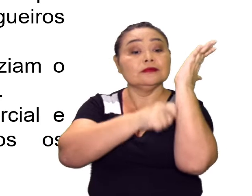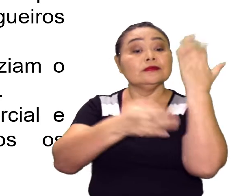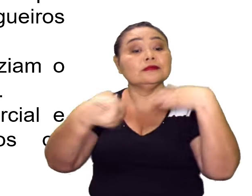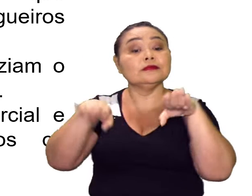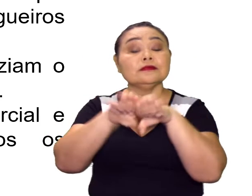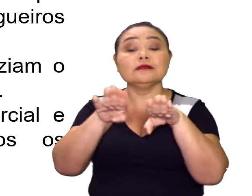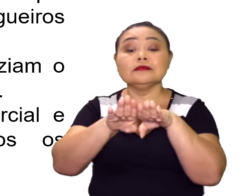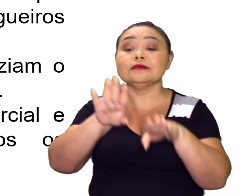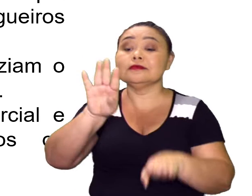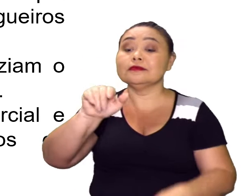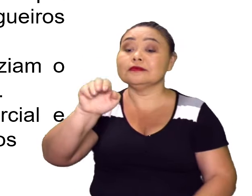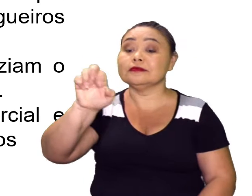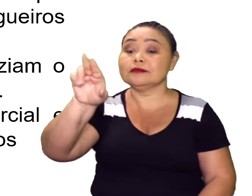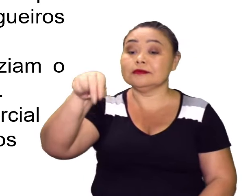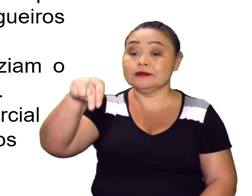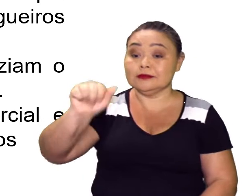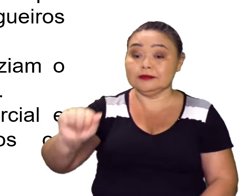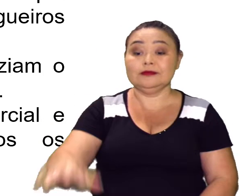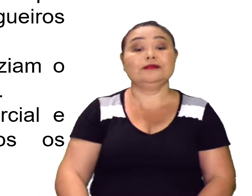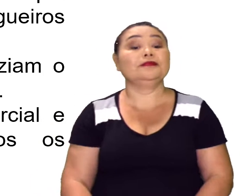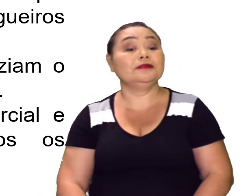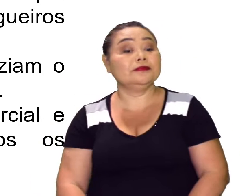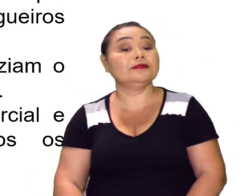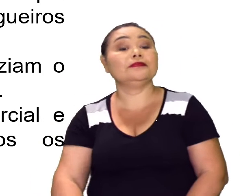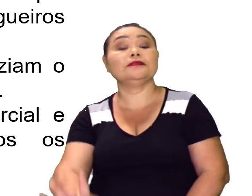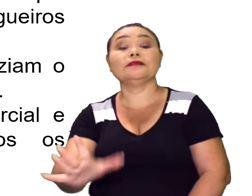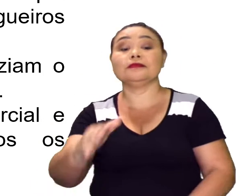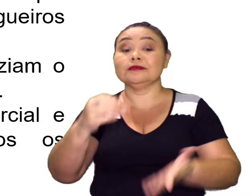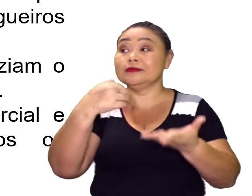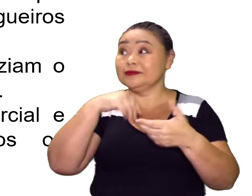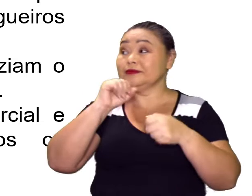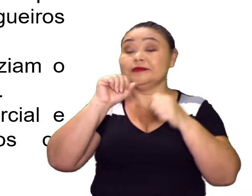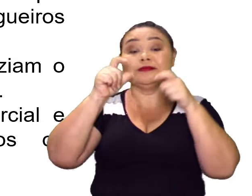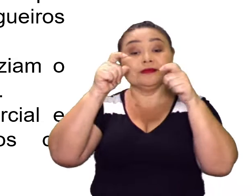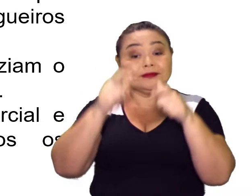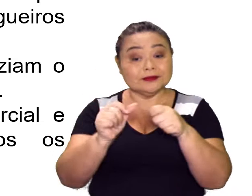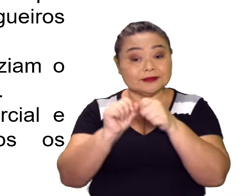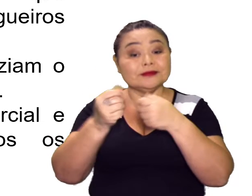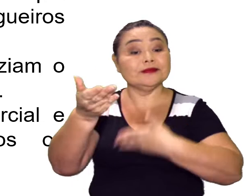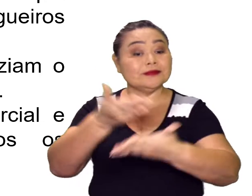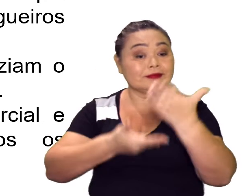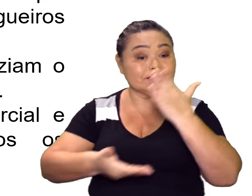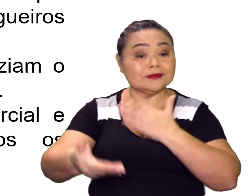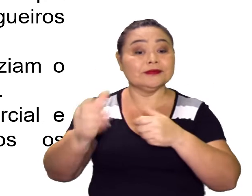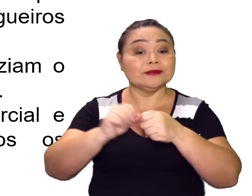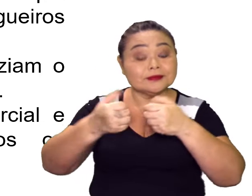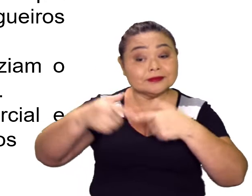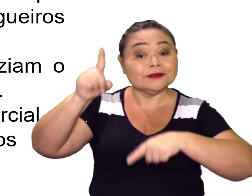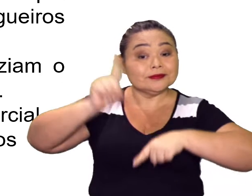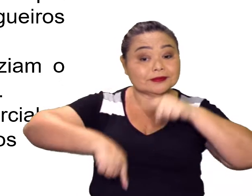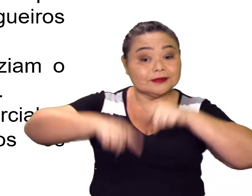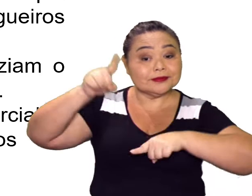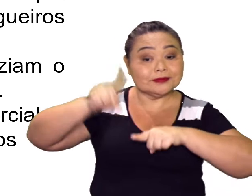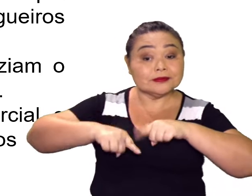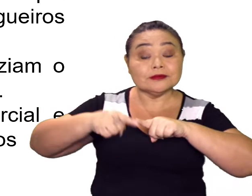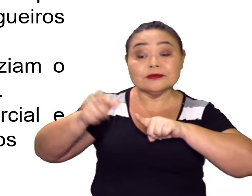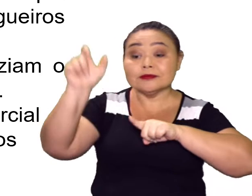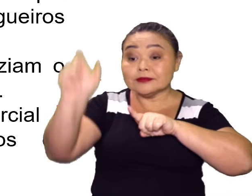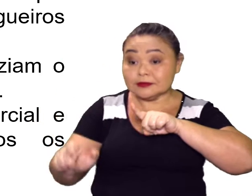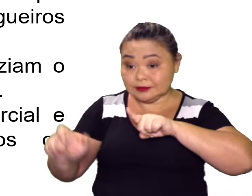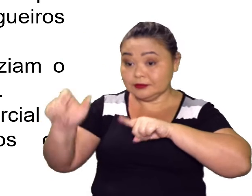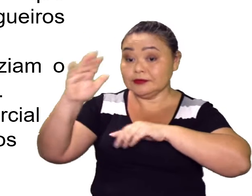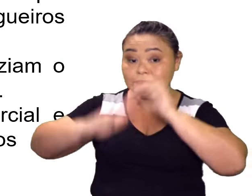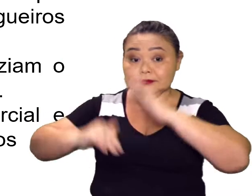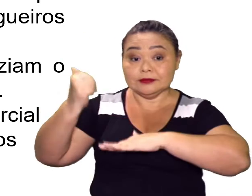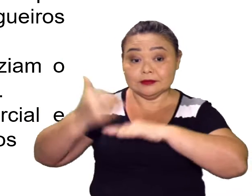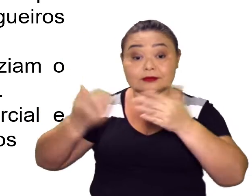seringais, também conhecidas como taberna. C, estabelecimentos comerciais que despachavam mercadorias aos